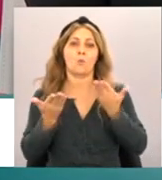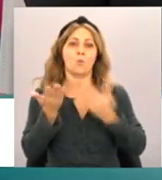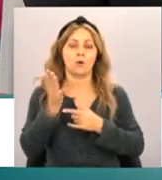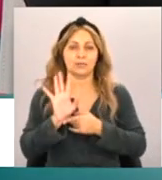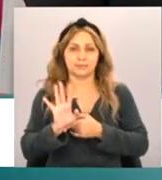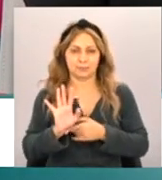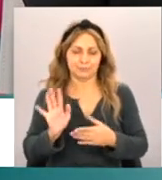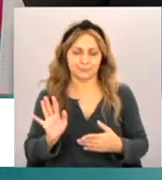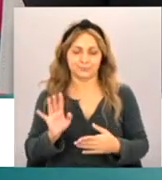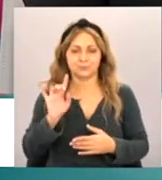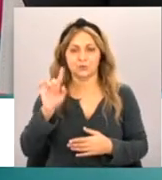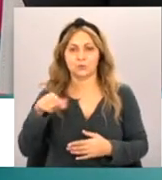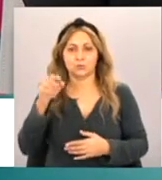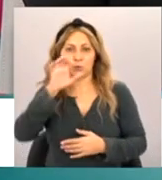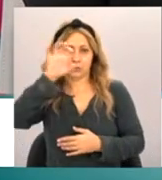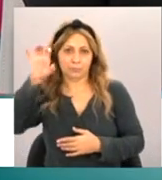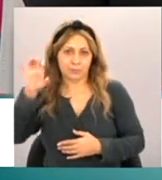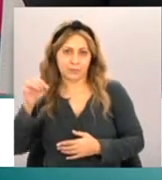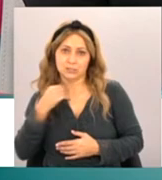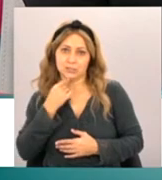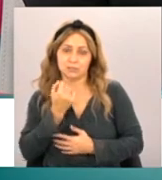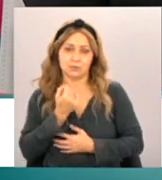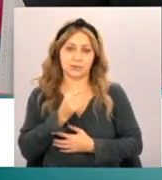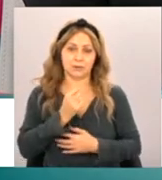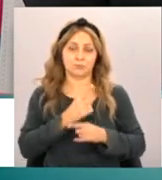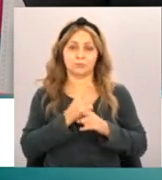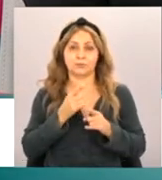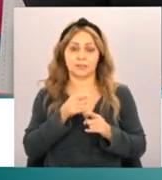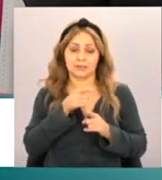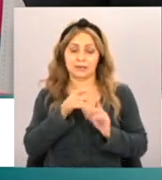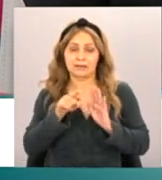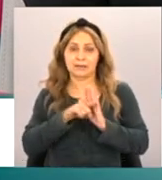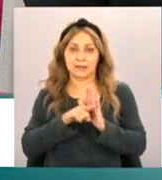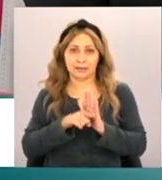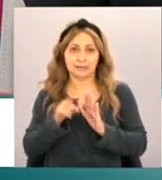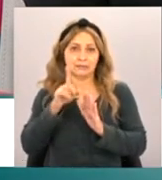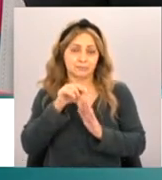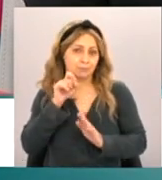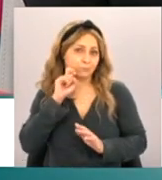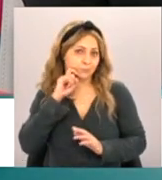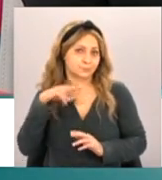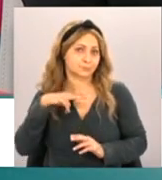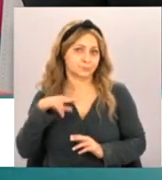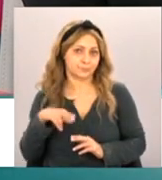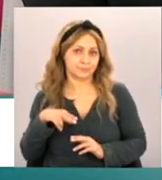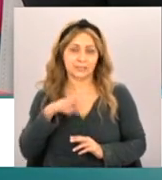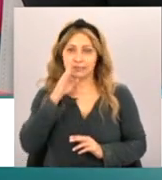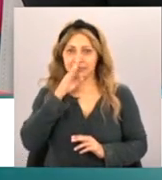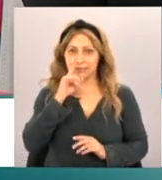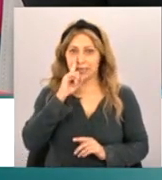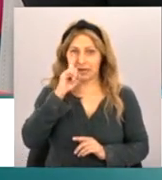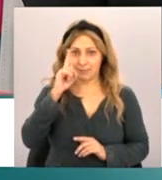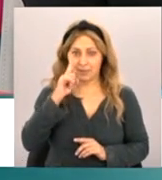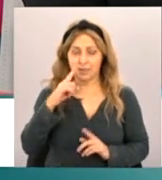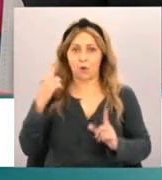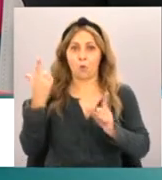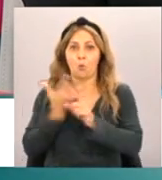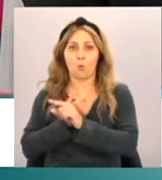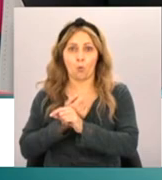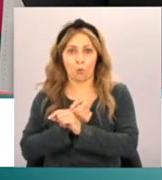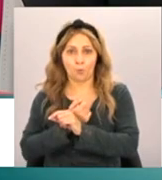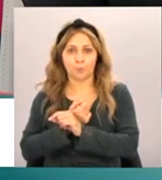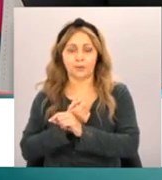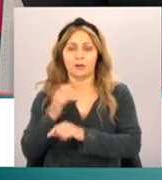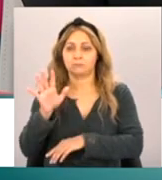porque não porque estas São dias porque a gente também Portugal se Alemanha é uma grande comprador ou nível Municipal